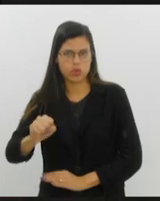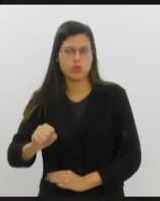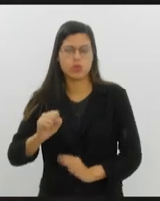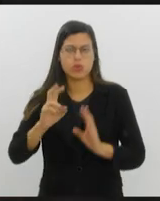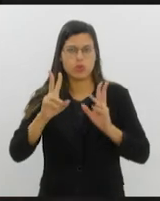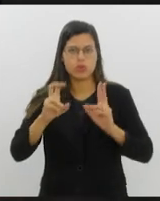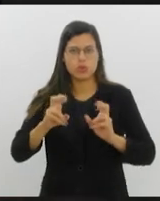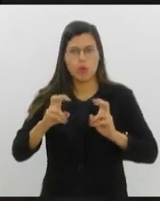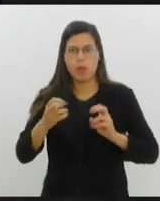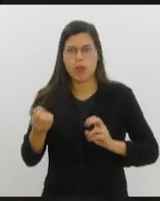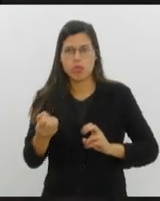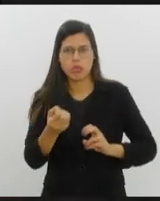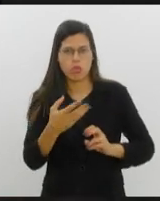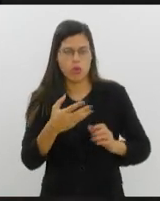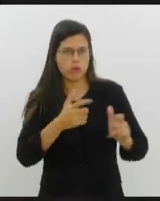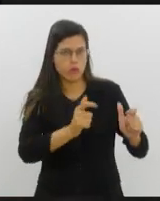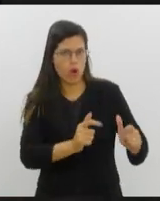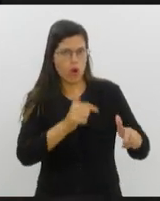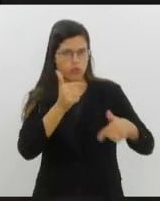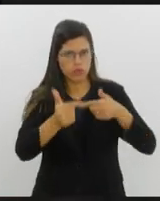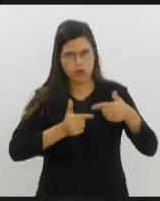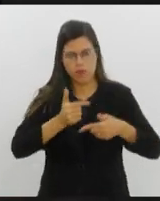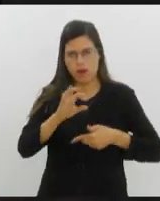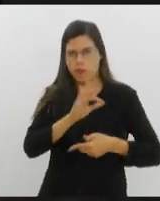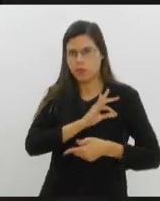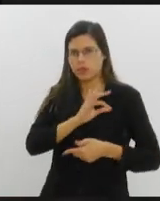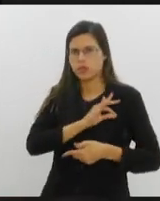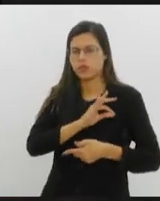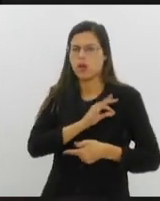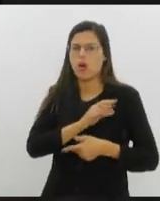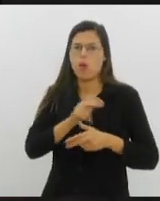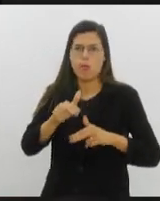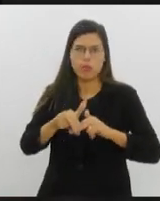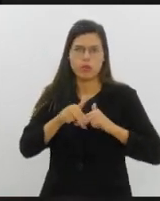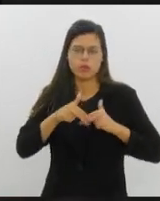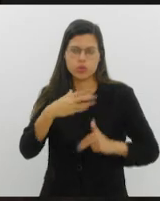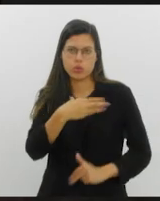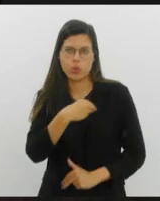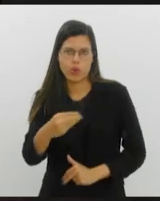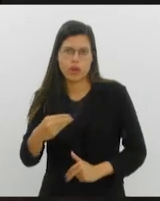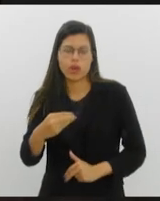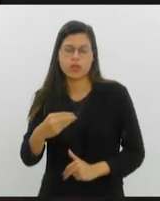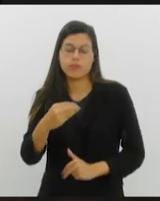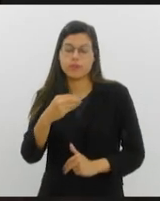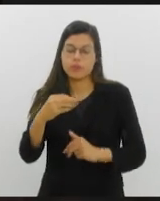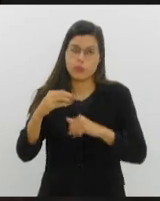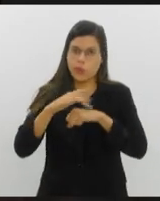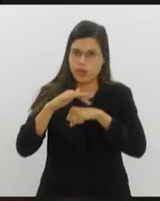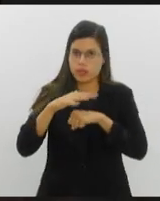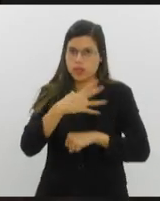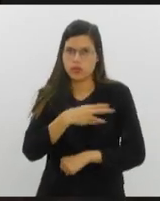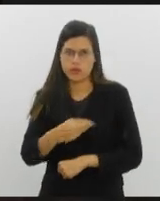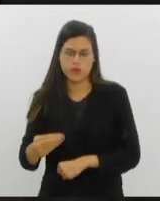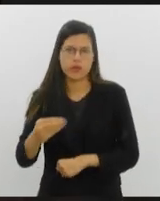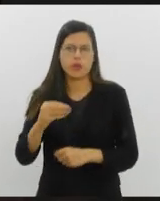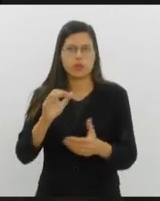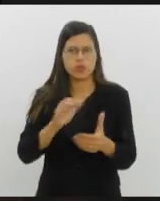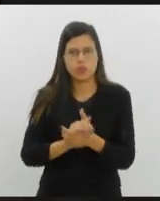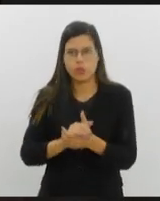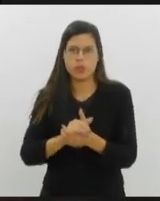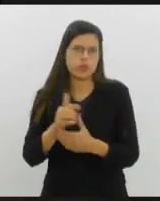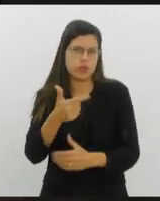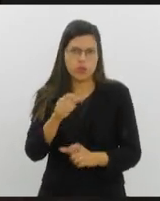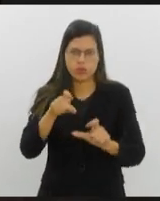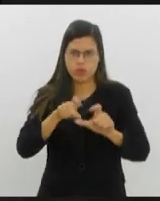nova lotação por policiais militares em virtude de doença de filhos, cônjuges e dependentes. Pareceres das